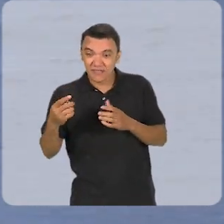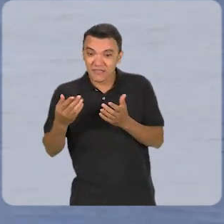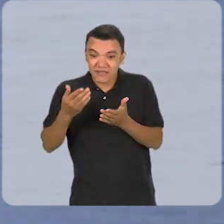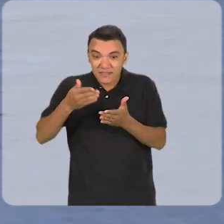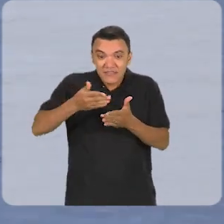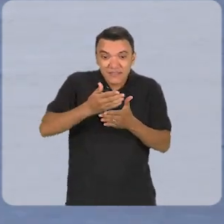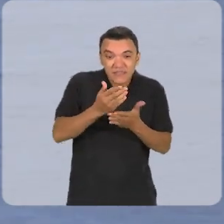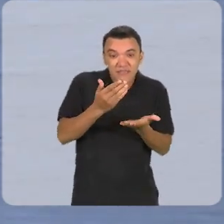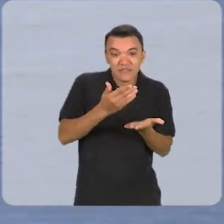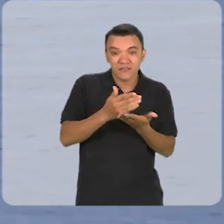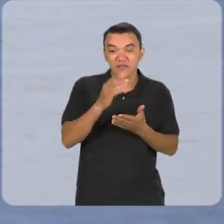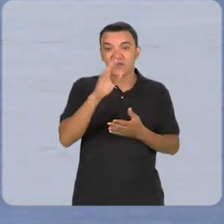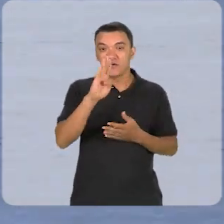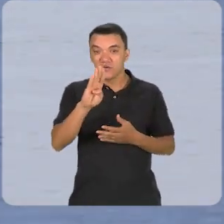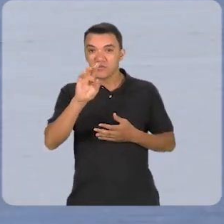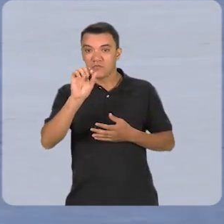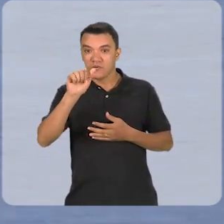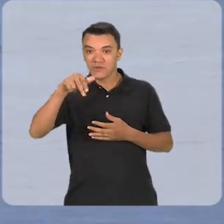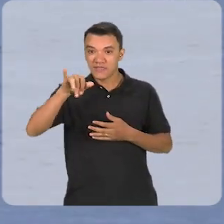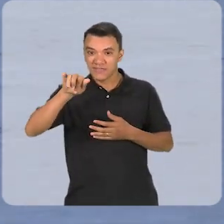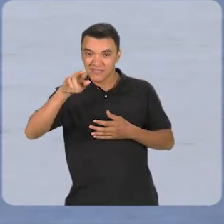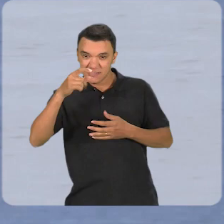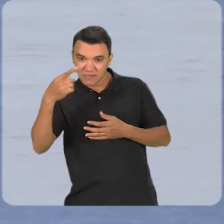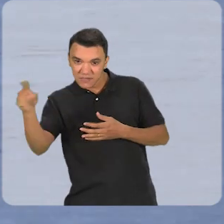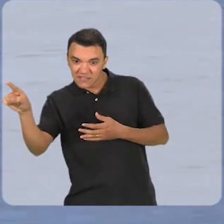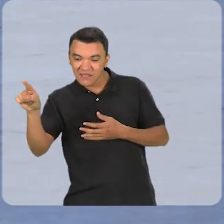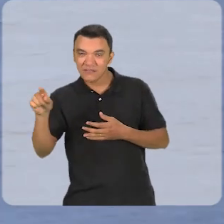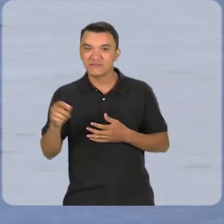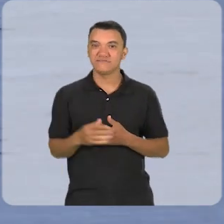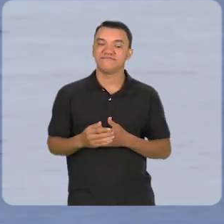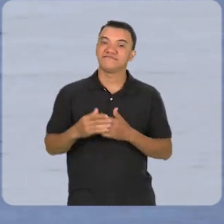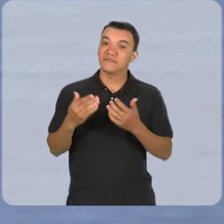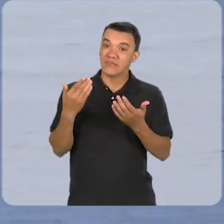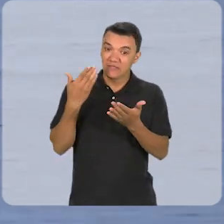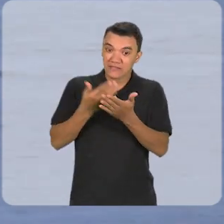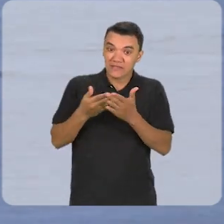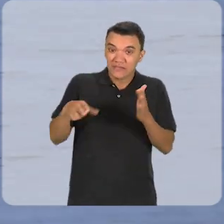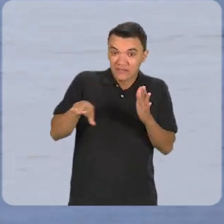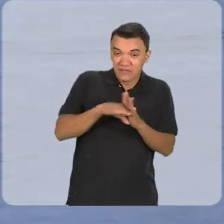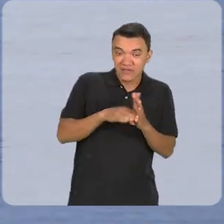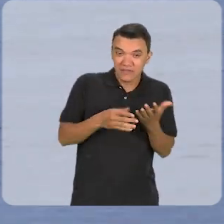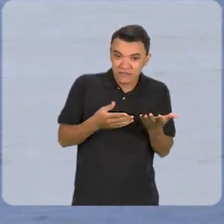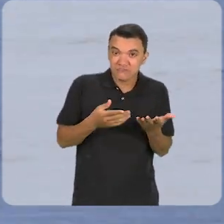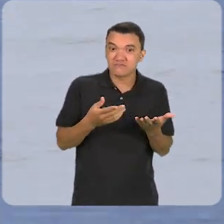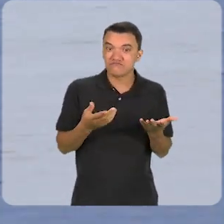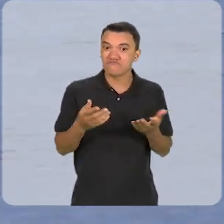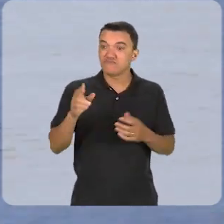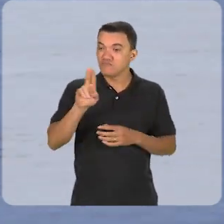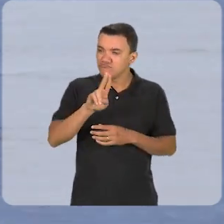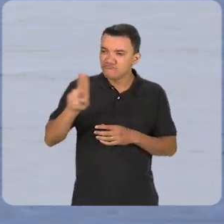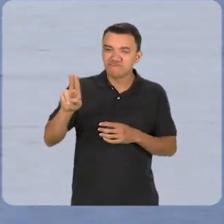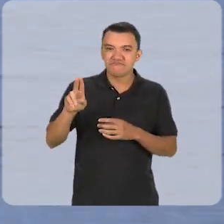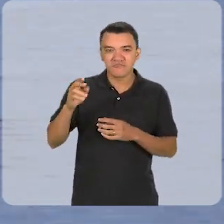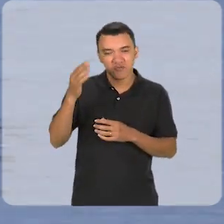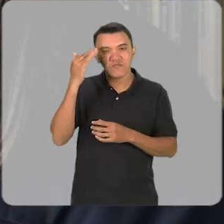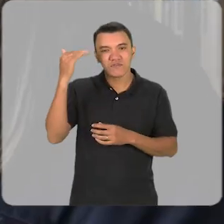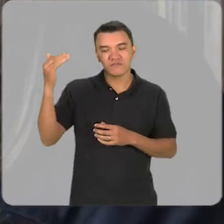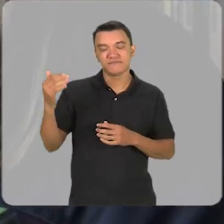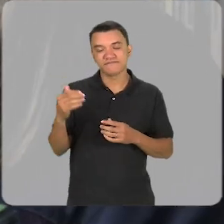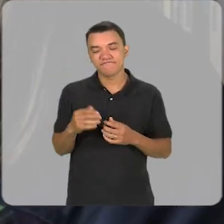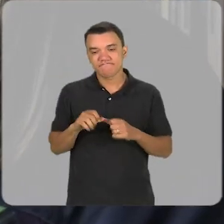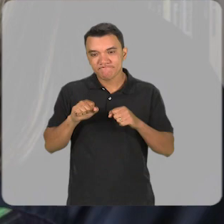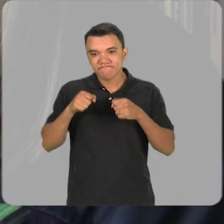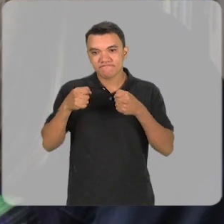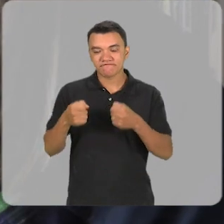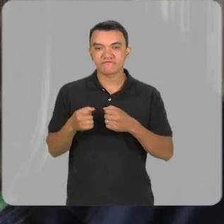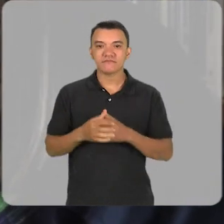vários cantos, até chegar mesmo nos grandes nomes que se dedicaram a isso. É importante falarmos